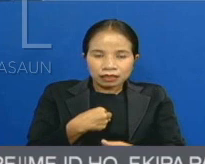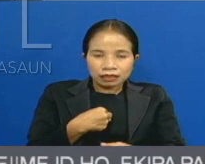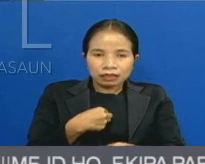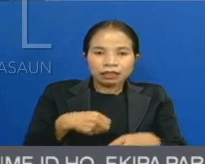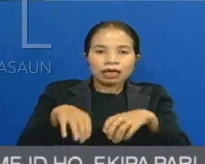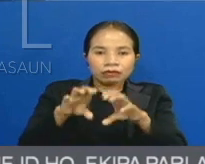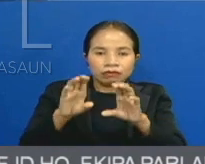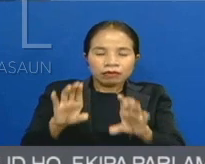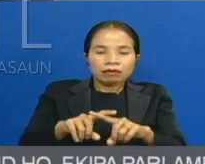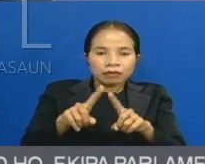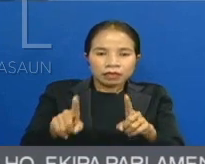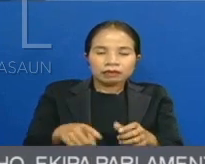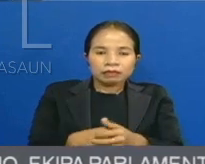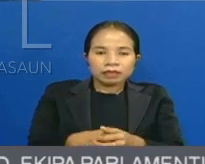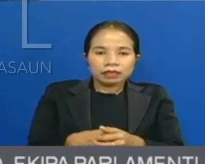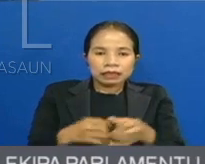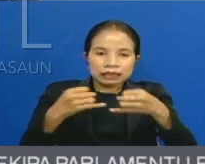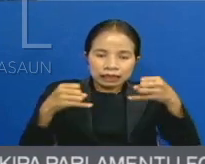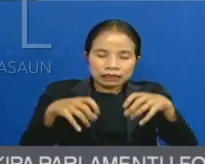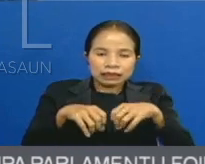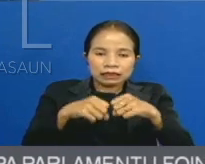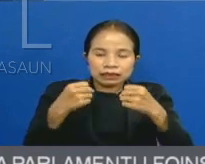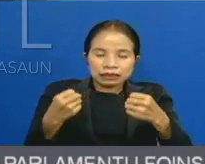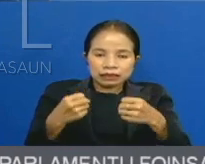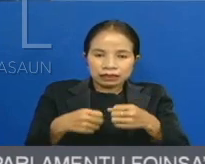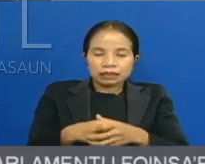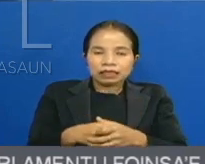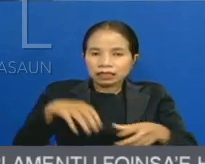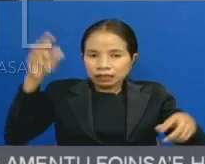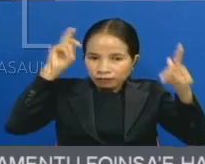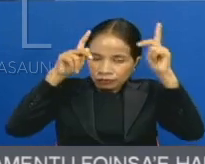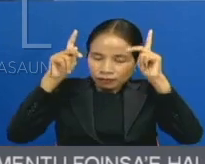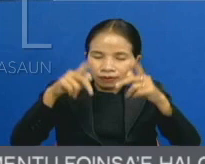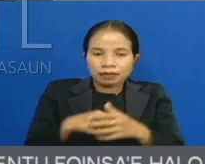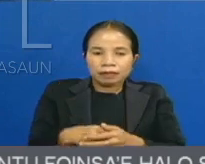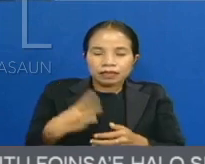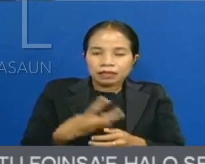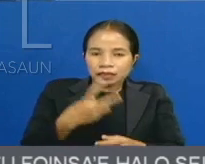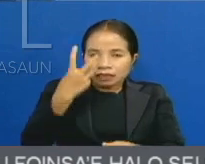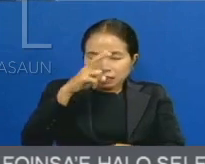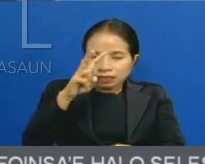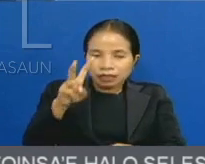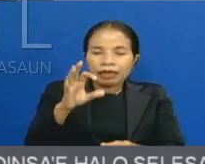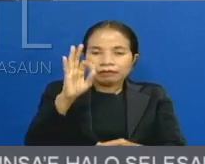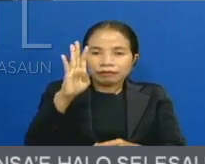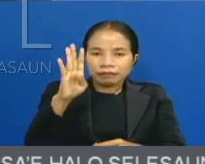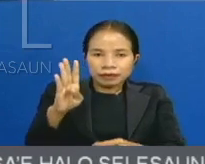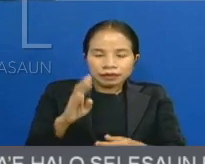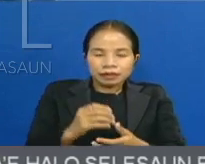fã mais bem talento coto então sai situação ele não bem manca itare e a Facebook cada